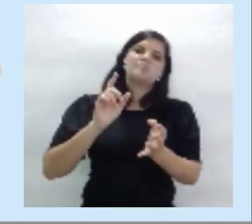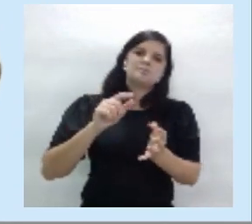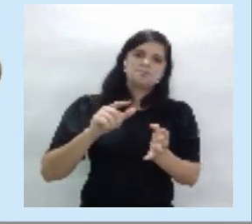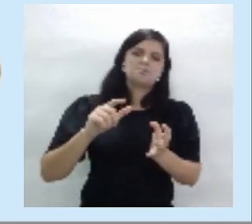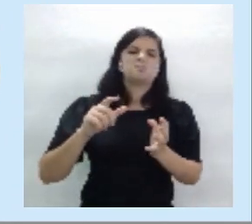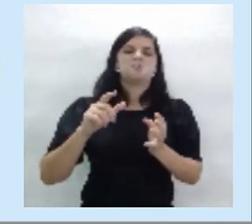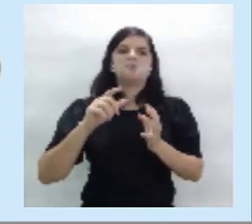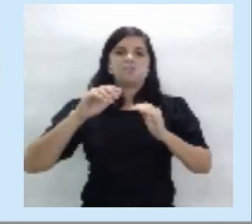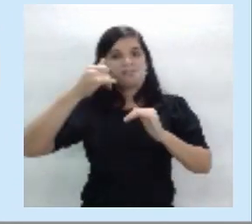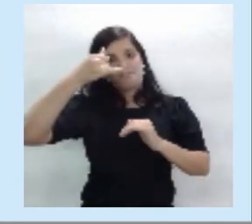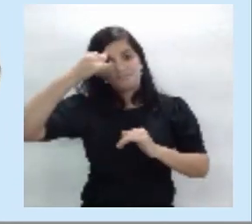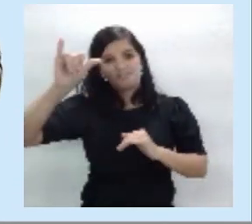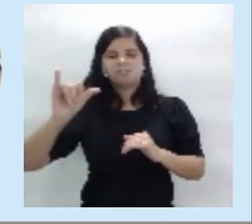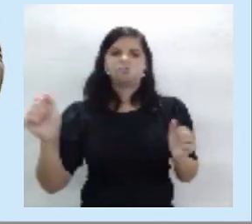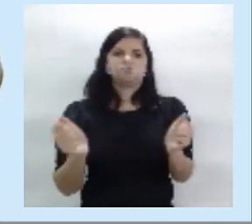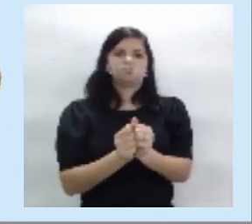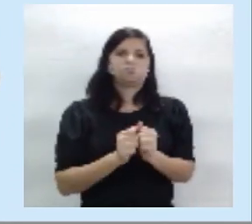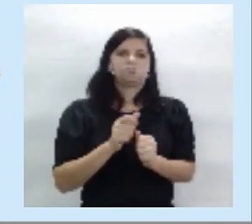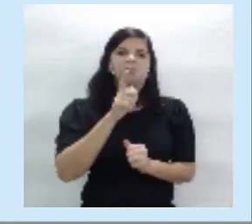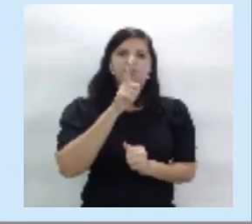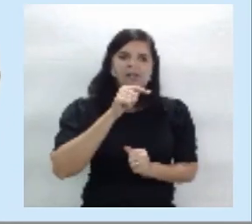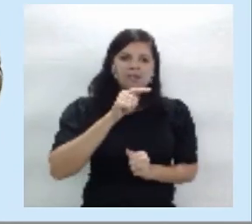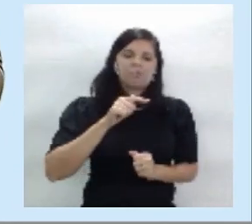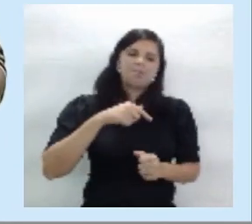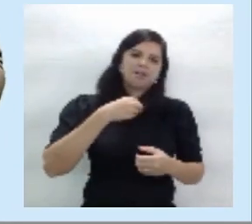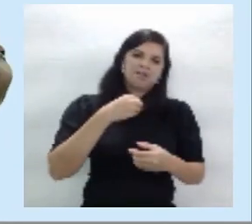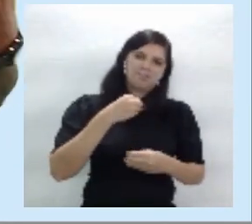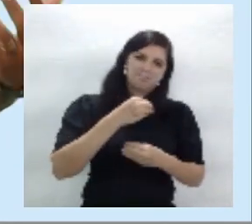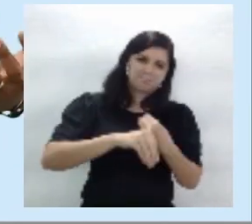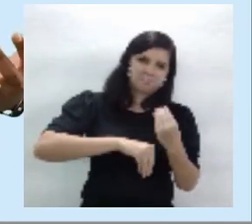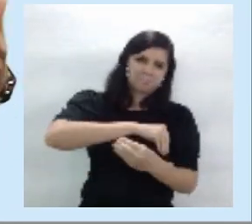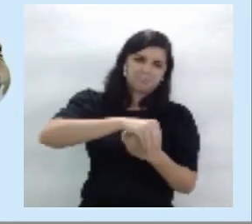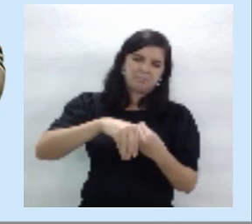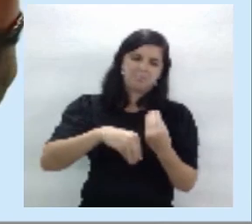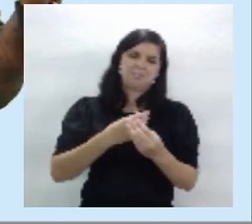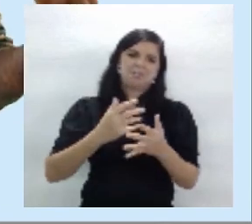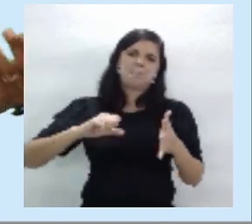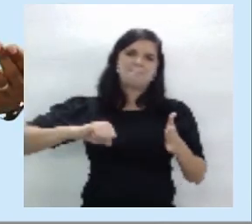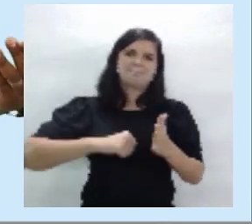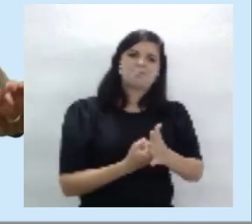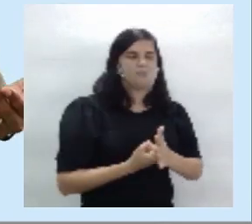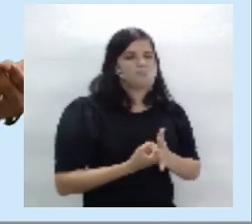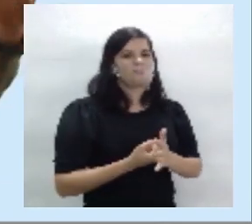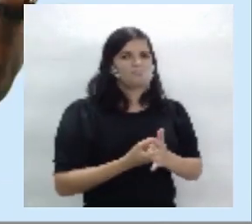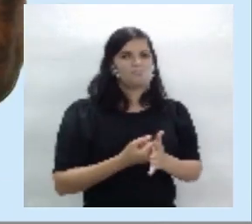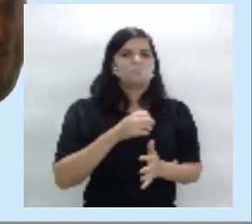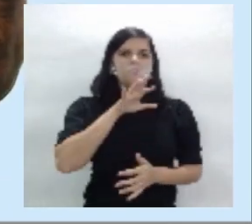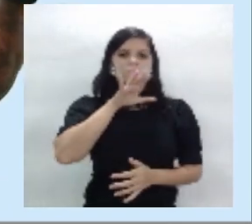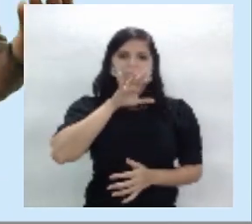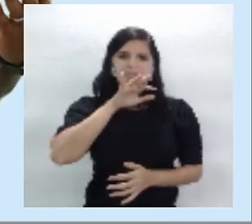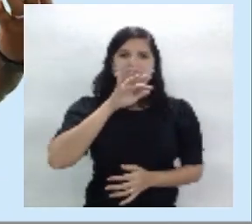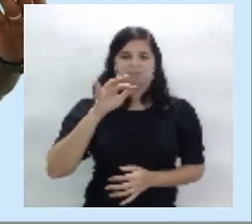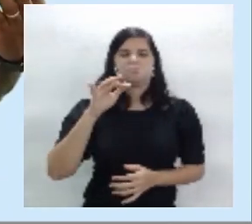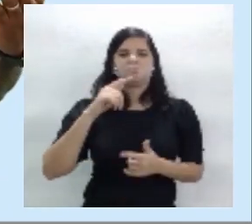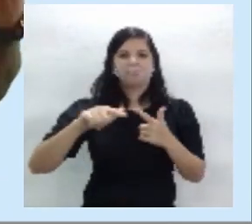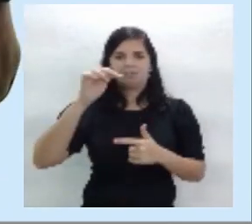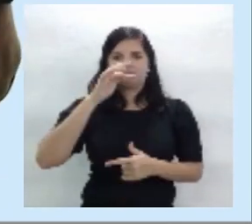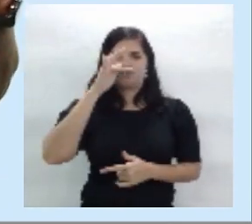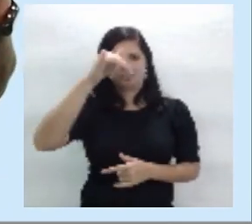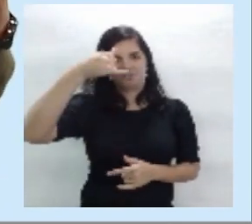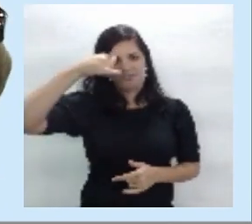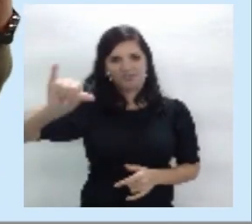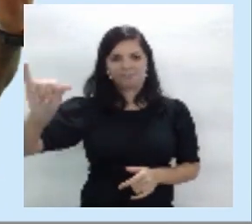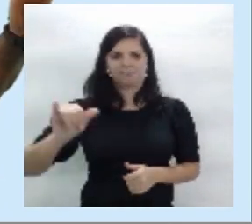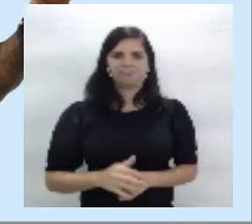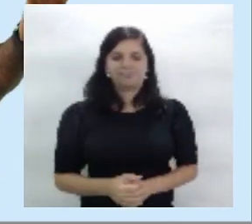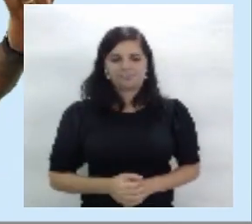água suja, ela não fique entupida e não cause transtornos para nós no futuro. Porque o oitavo ano são